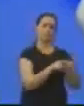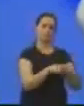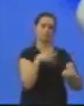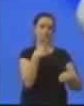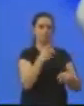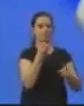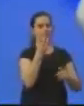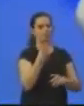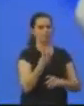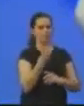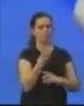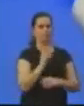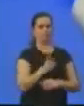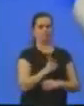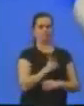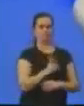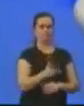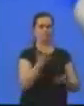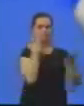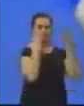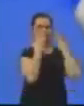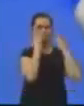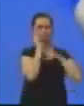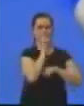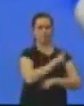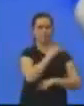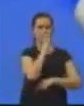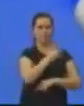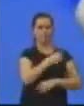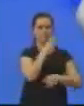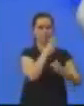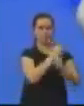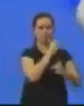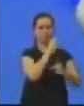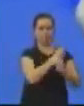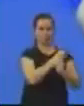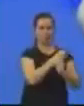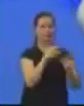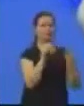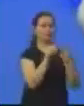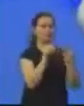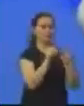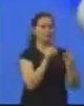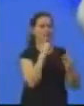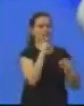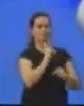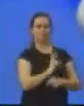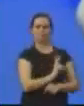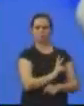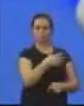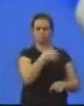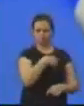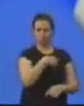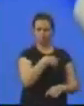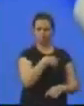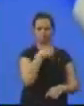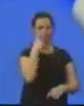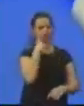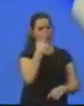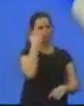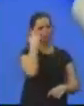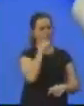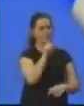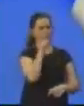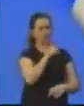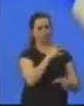função está indo para 3. E aí reparou que quando eu fui fazer a conta, eu fiz a conta como se ela fosse contínua. Então,